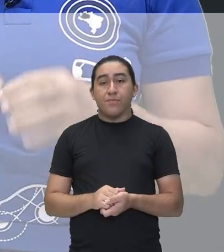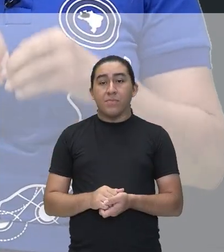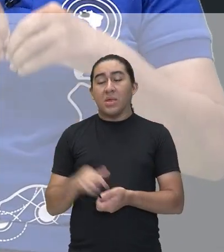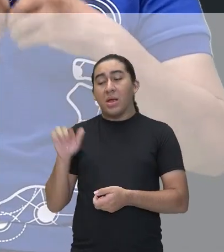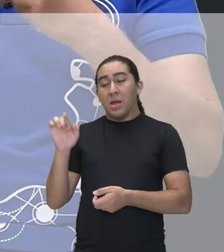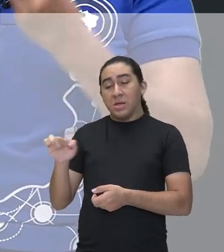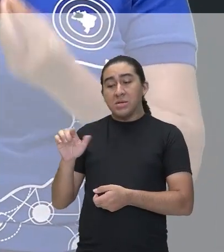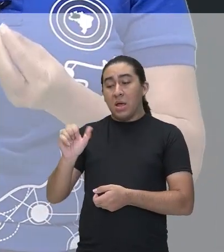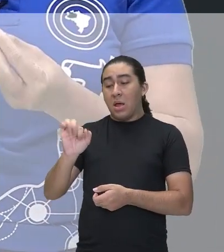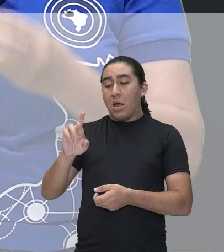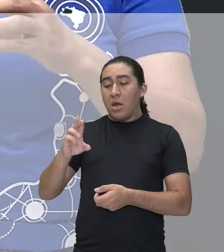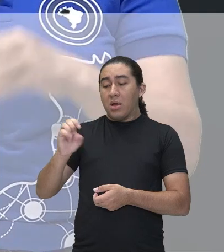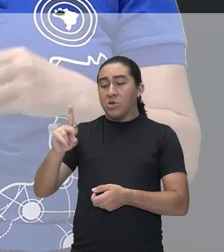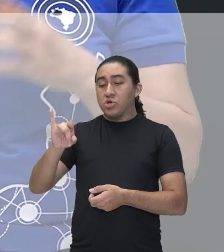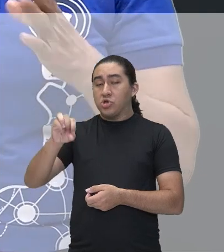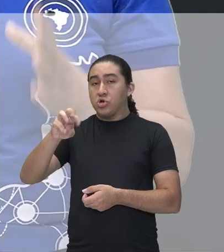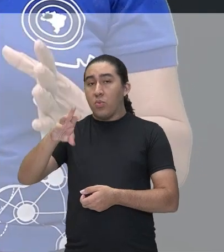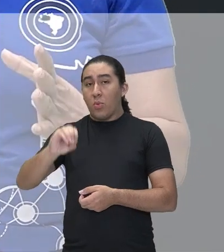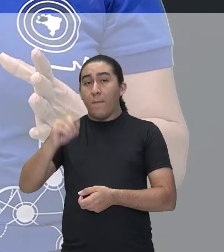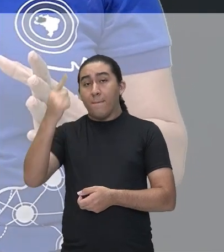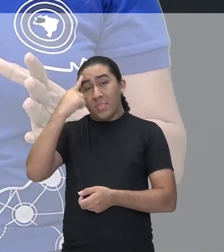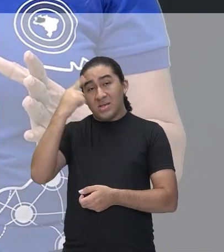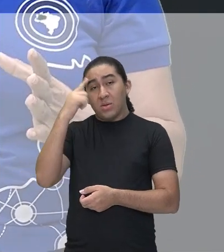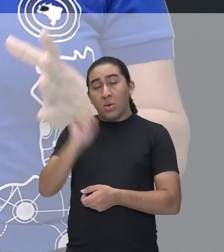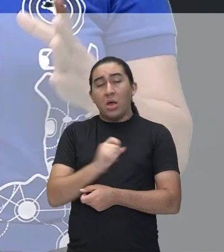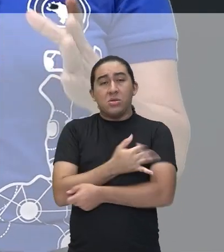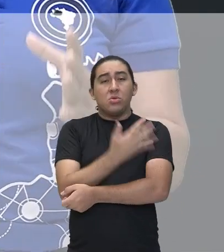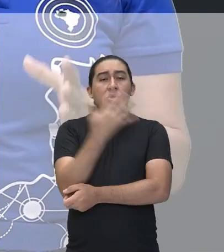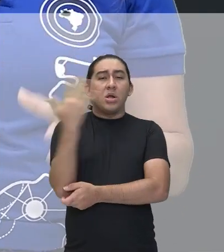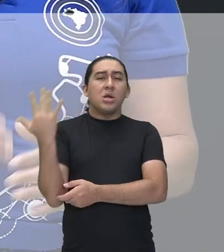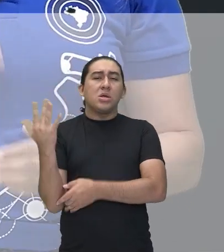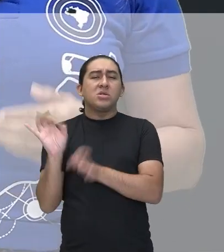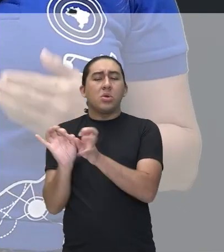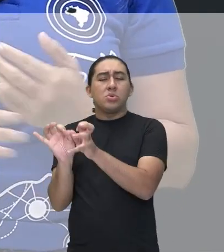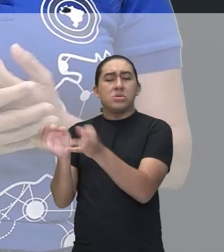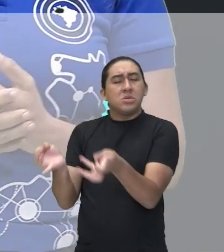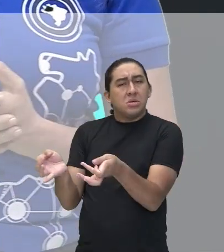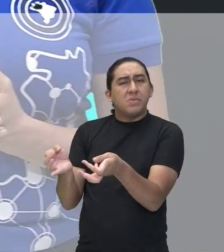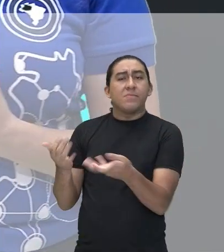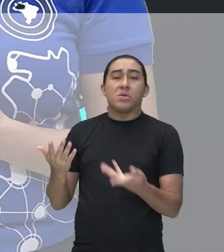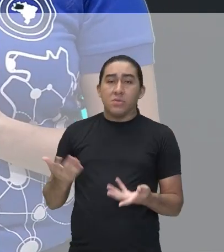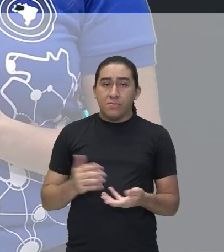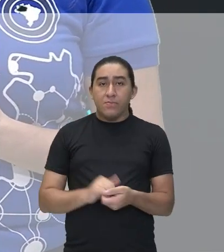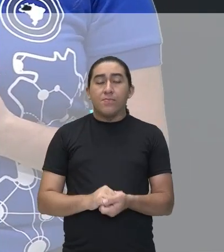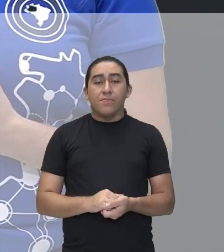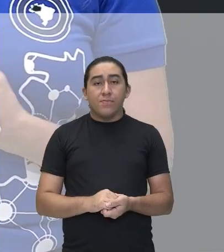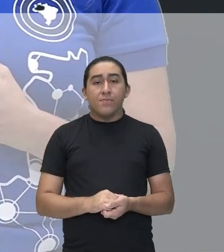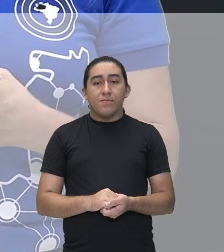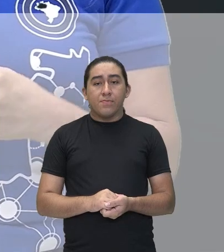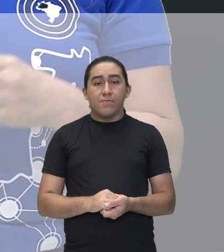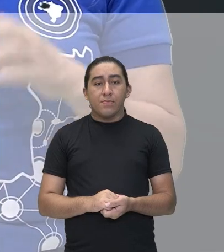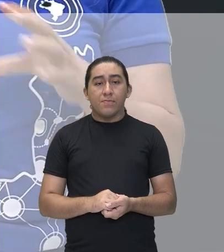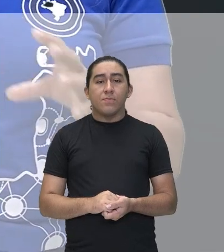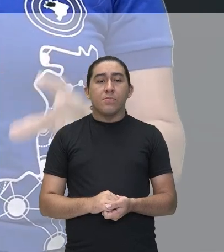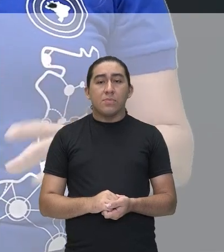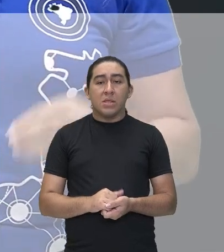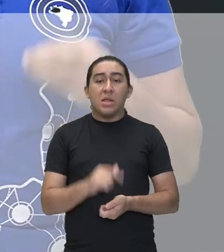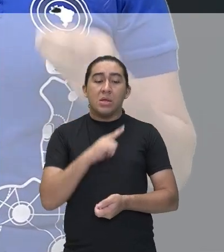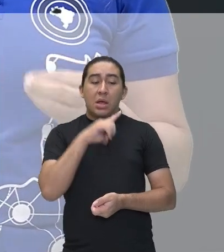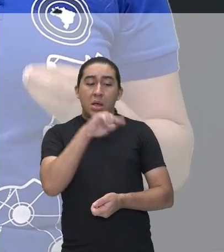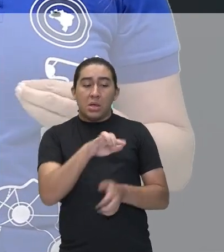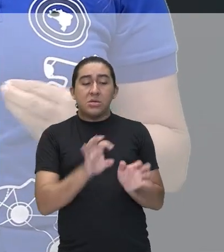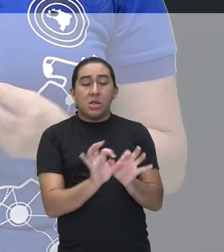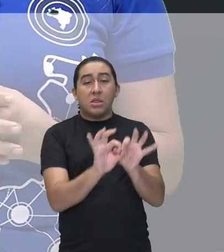pela natureza, pelo simples, né? Então, nós temos nessa liberdade